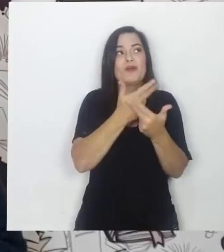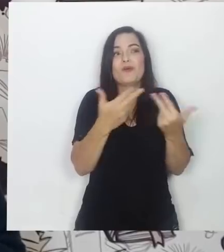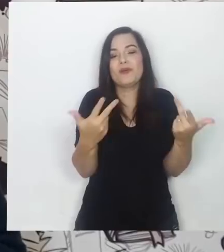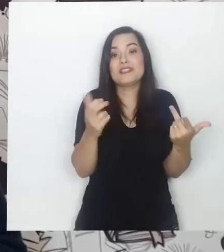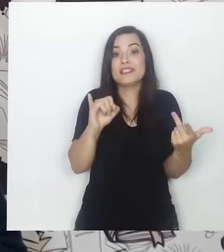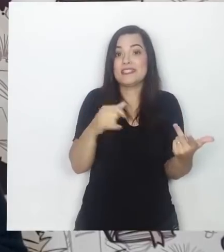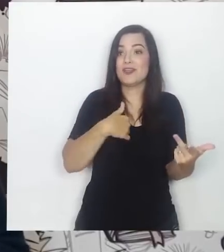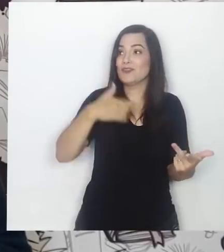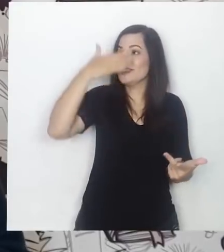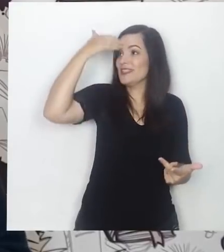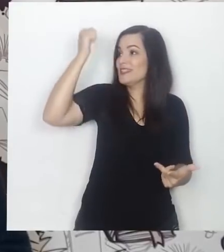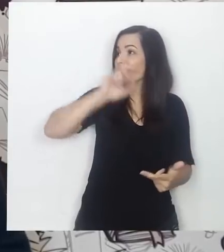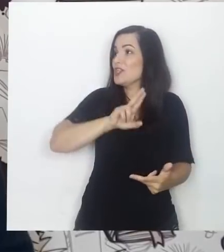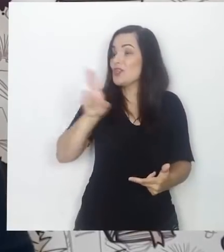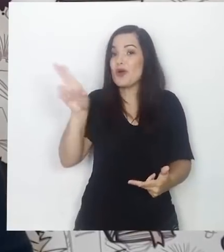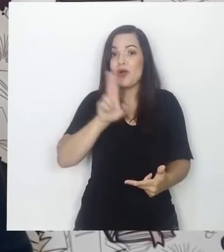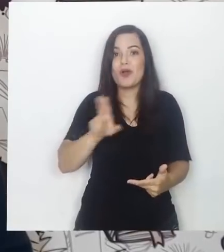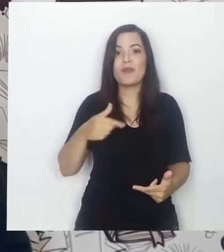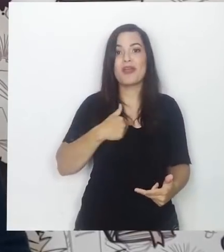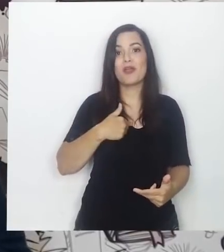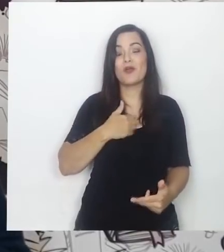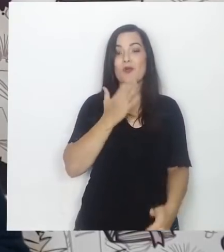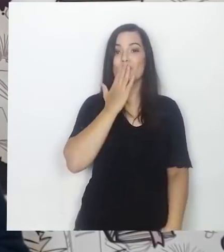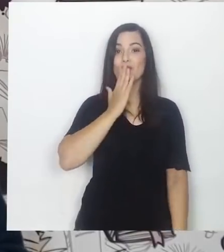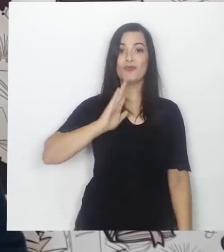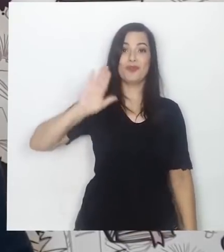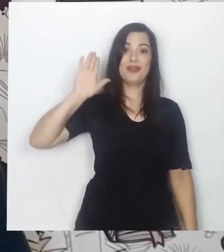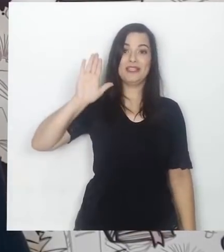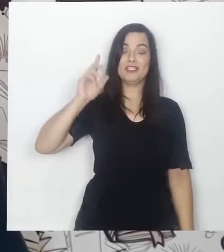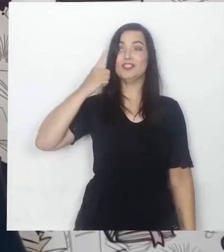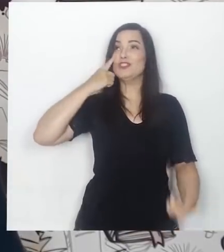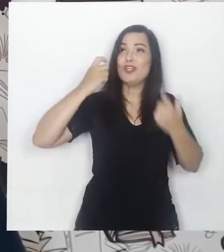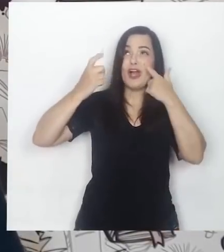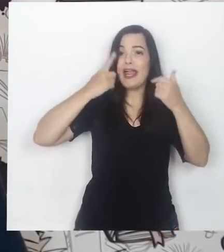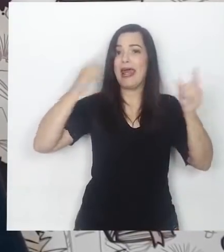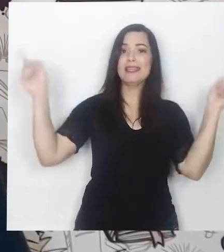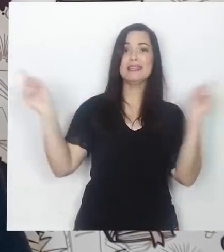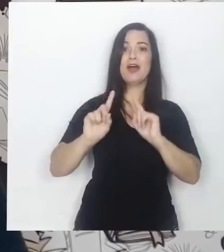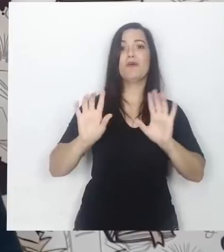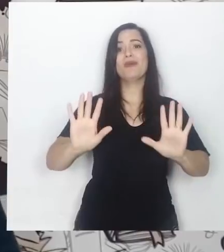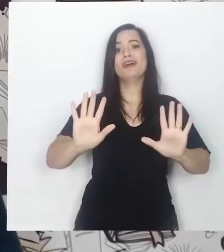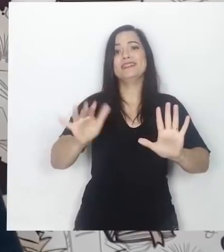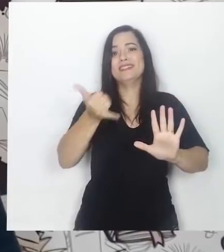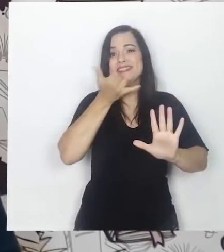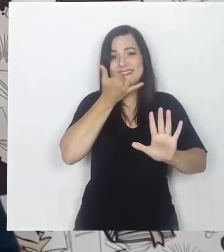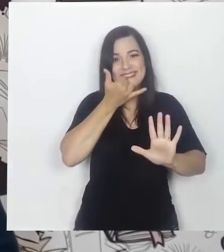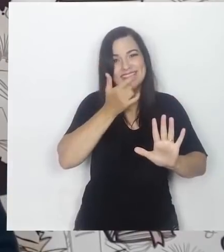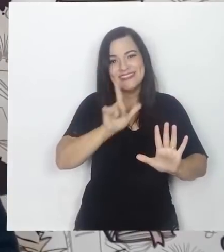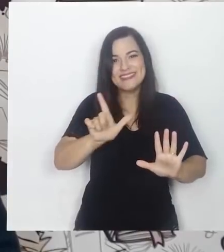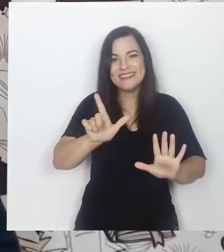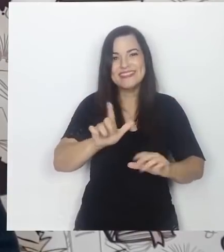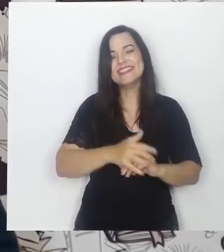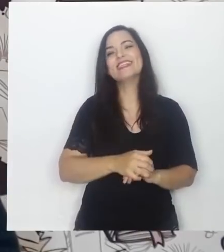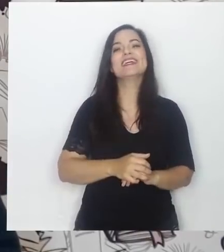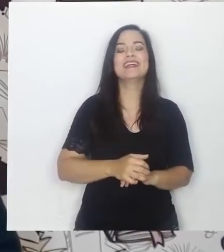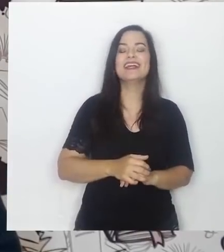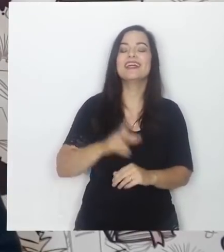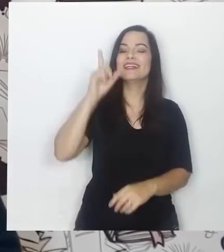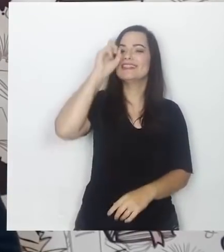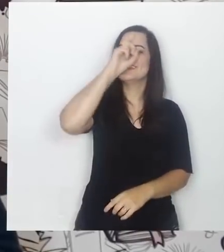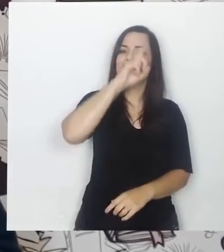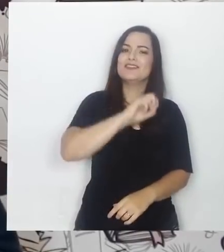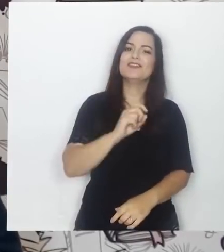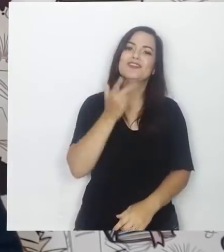alguém. Eu prometi que eu não ia chorar, mas a Pro é manteiga derretida, então é muito difícil me despedir